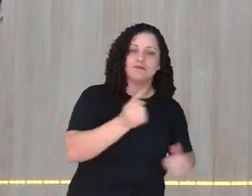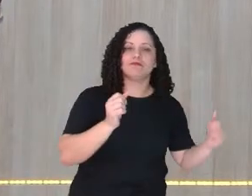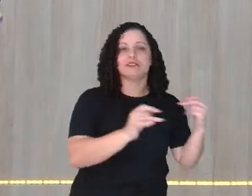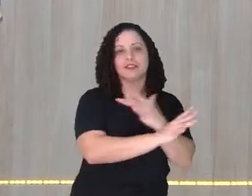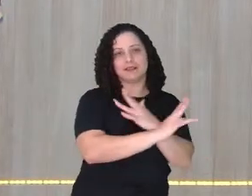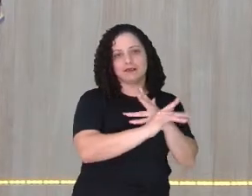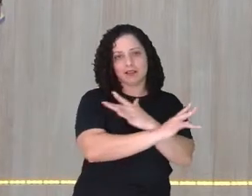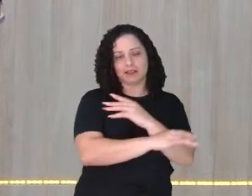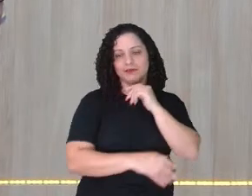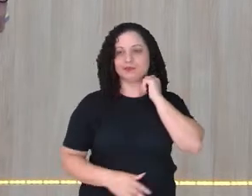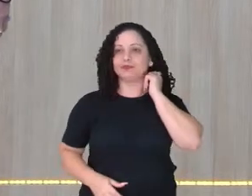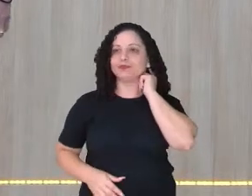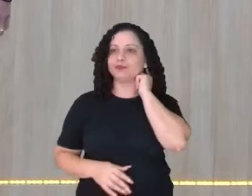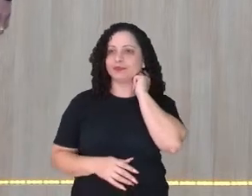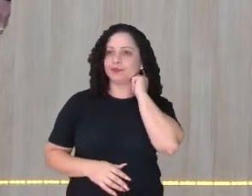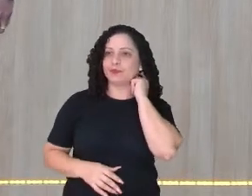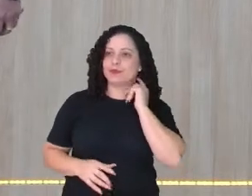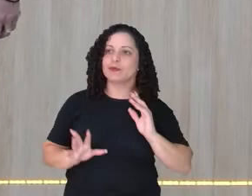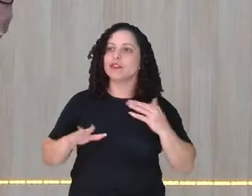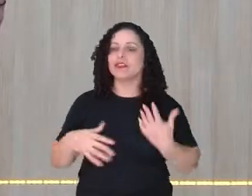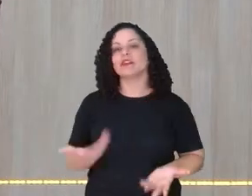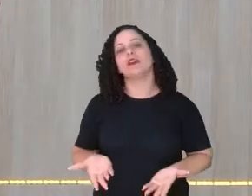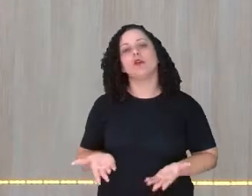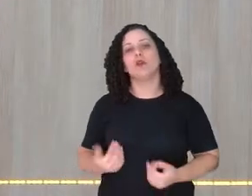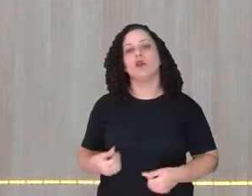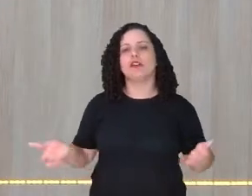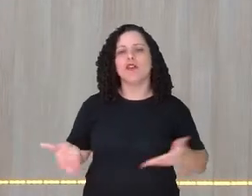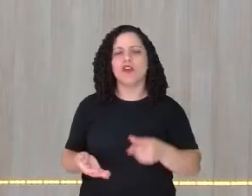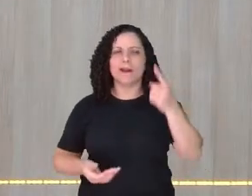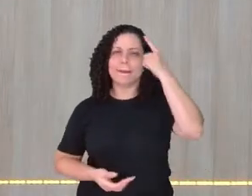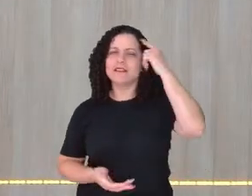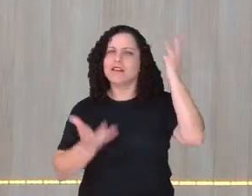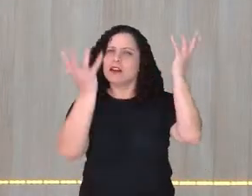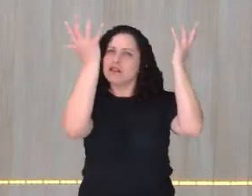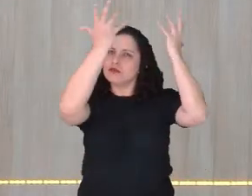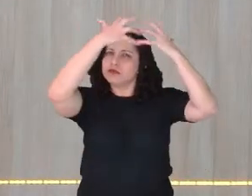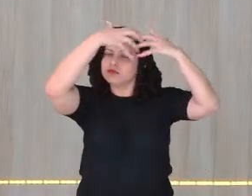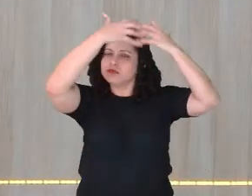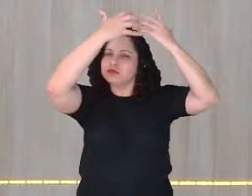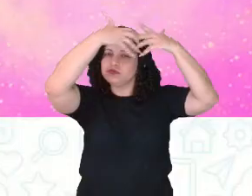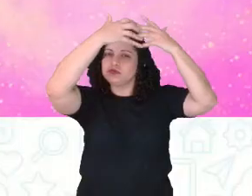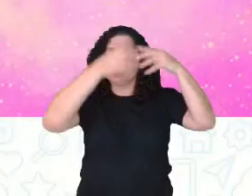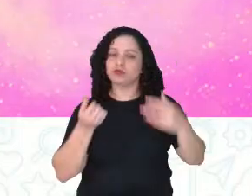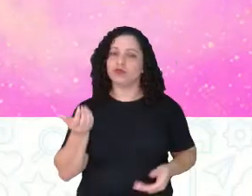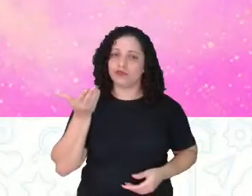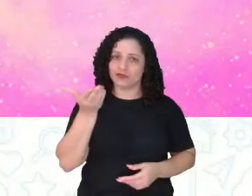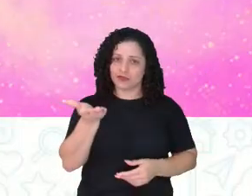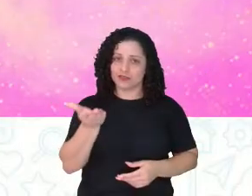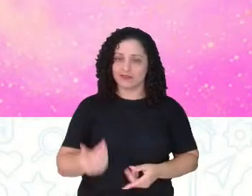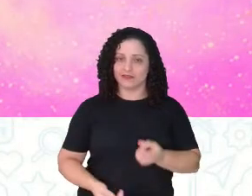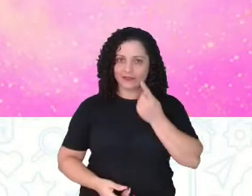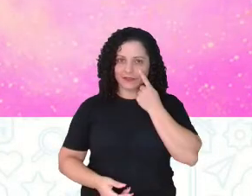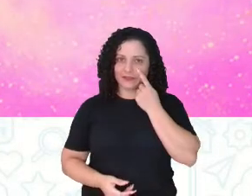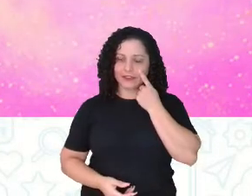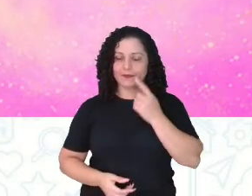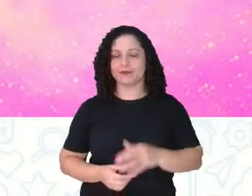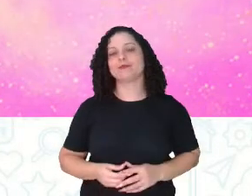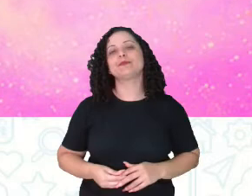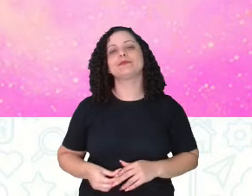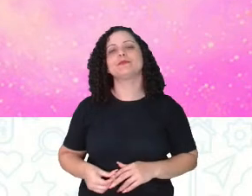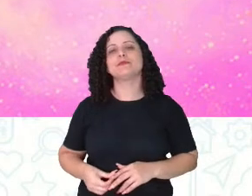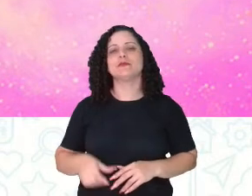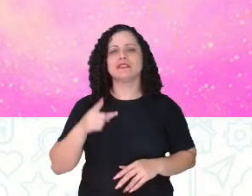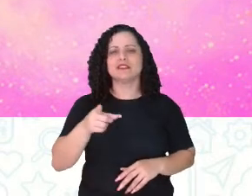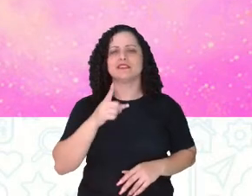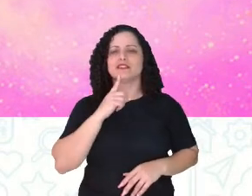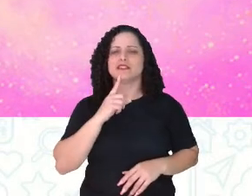vamos seguindo aqui. Olha, e aí a reflexão, né? Você, aí, vejam só, sabe o que é uma